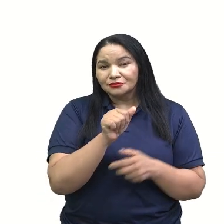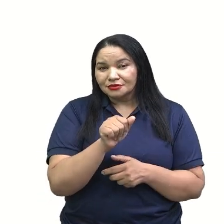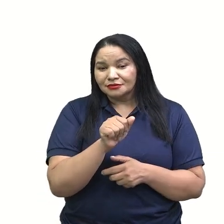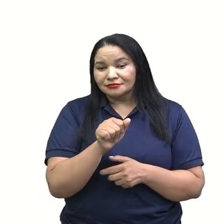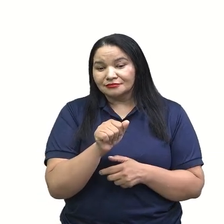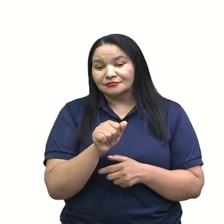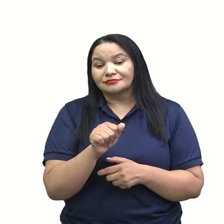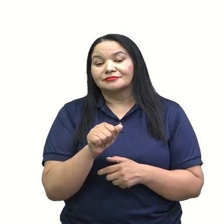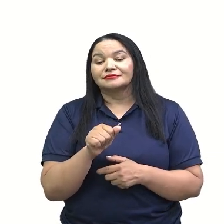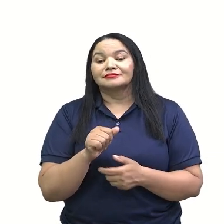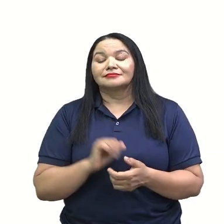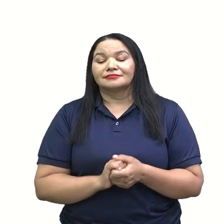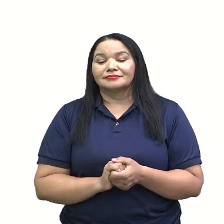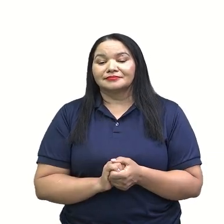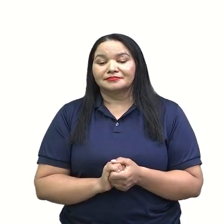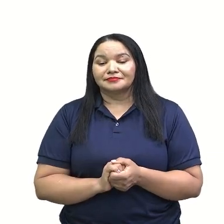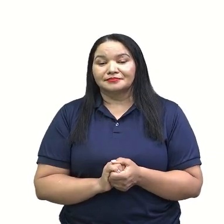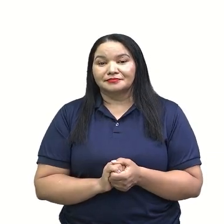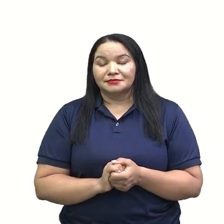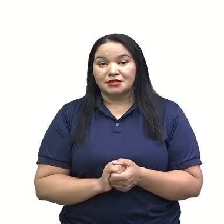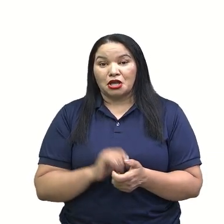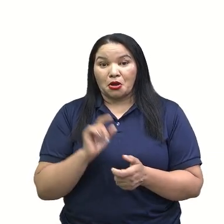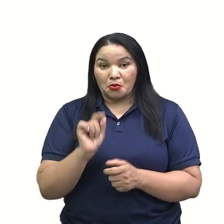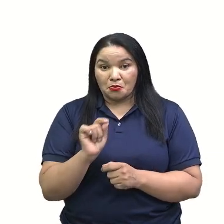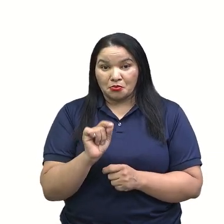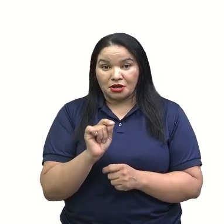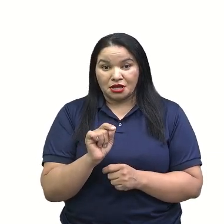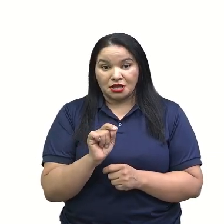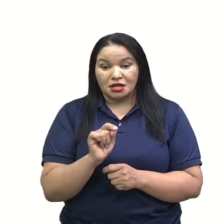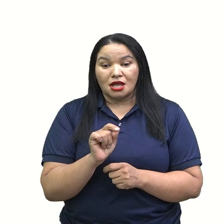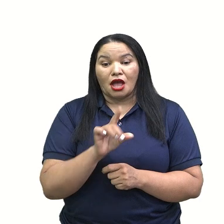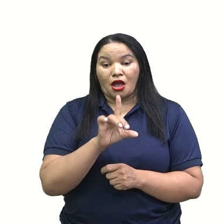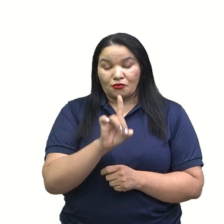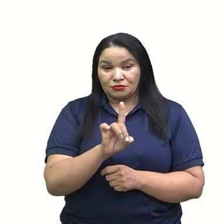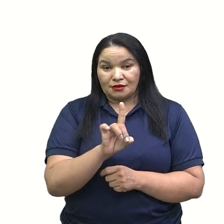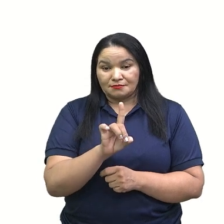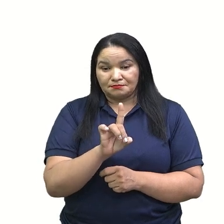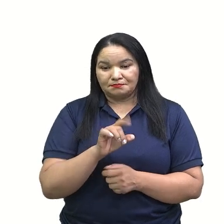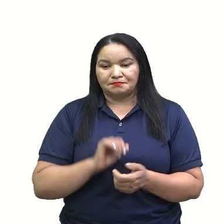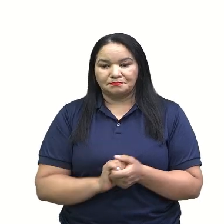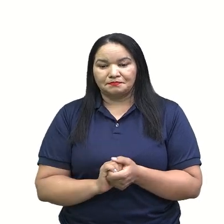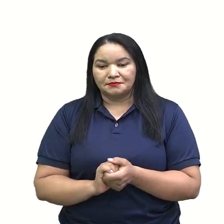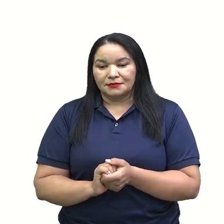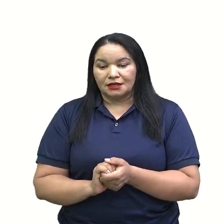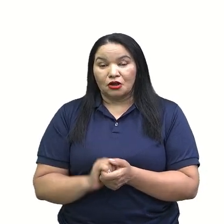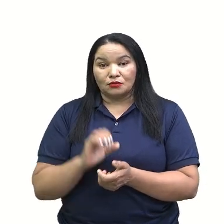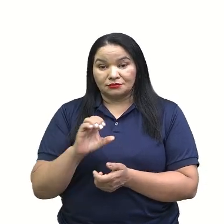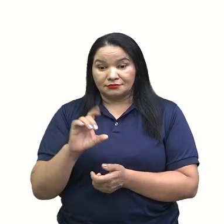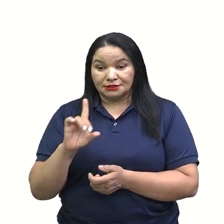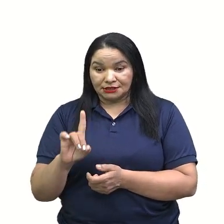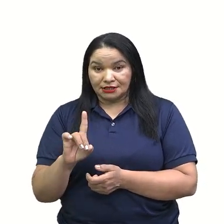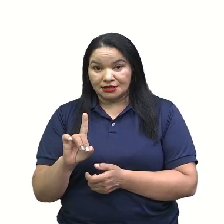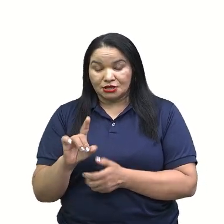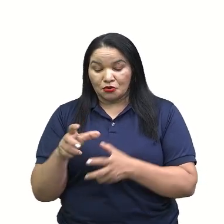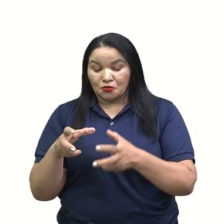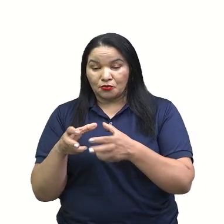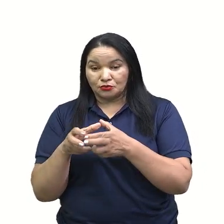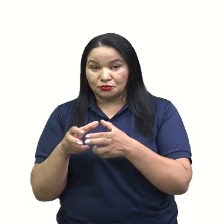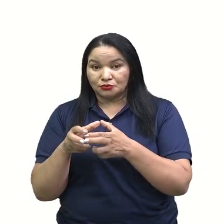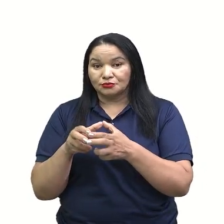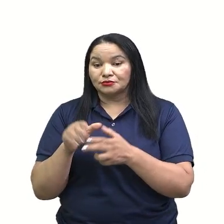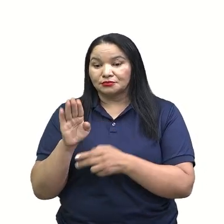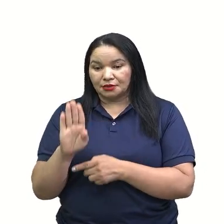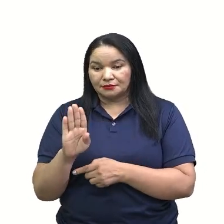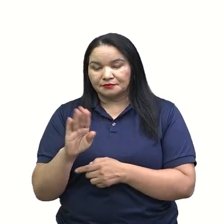O conjunto A é o domínio. O conjunto B é o contradomínio. E essas crianças, elas vão